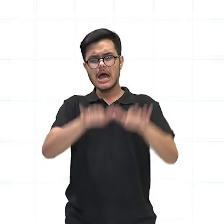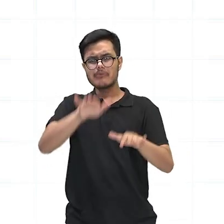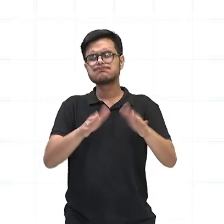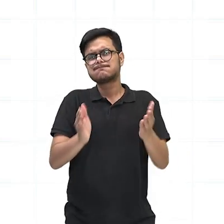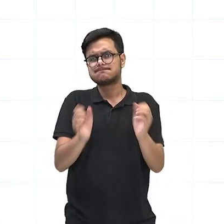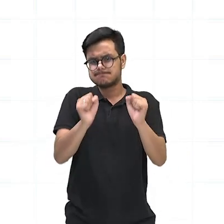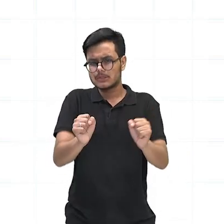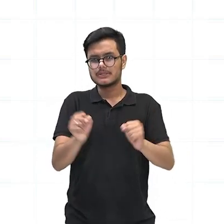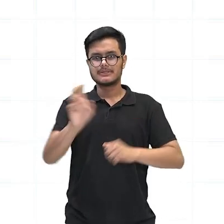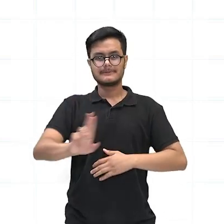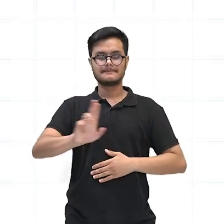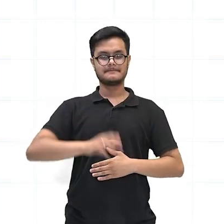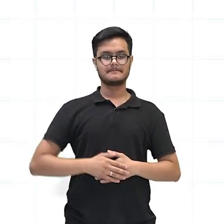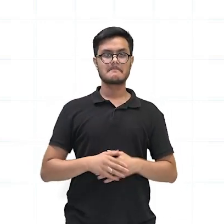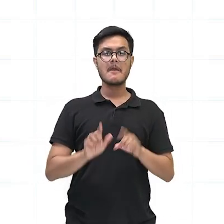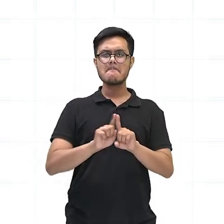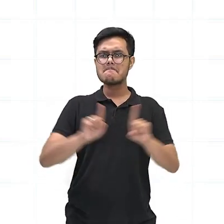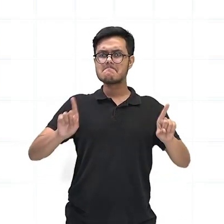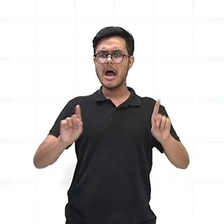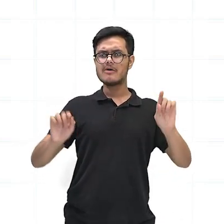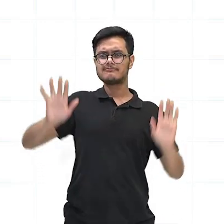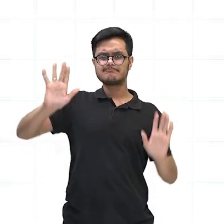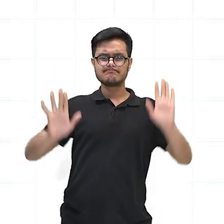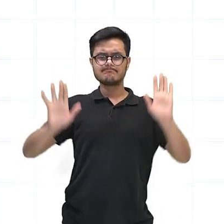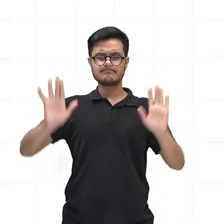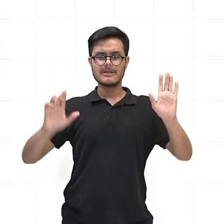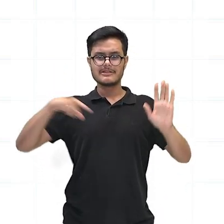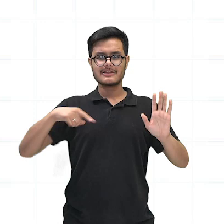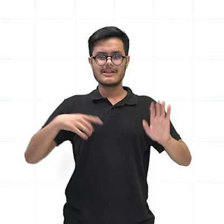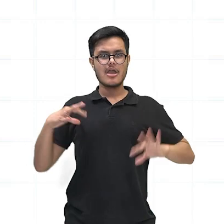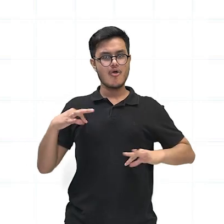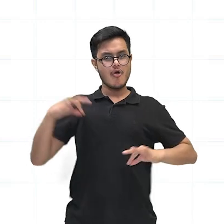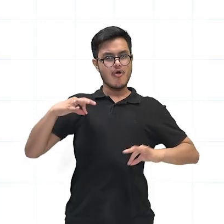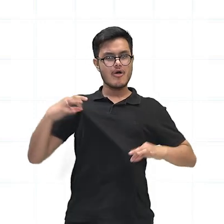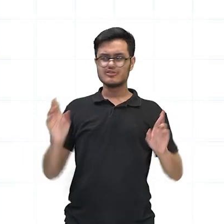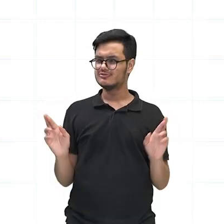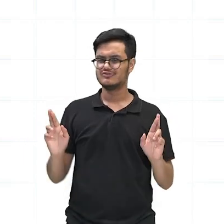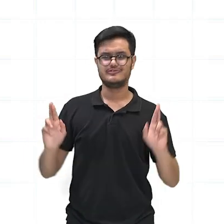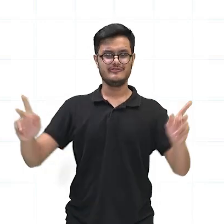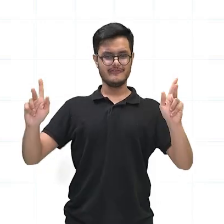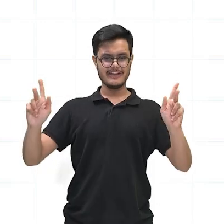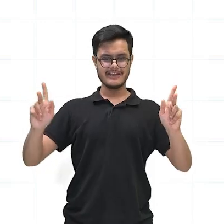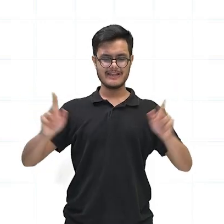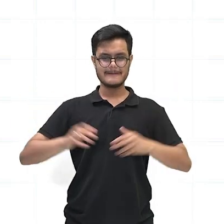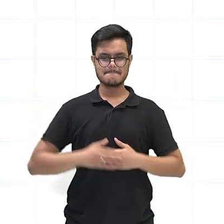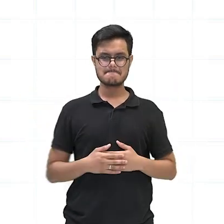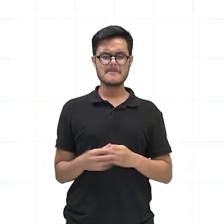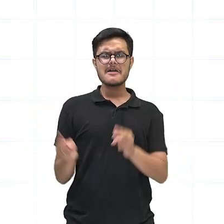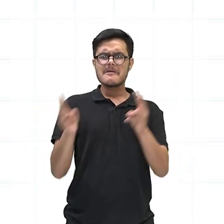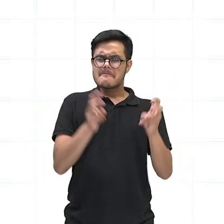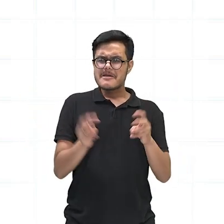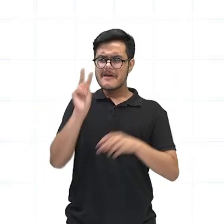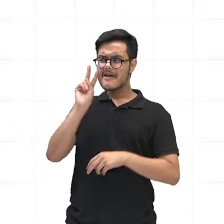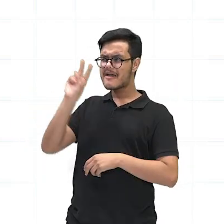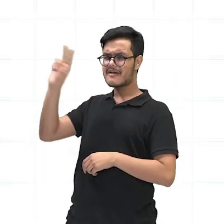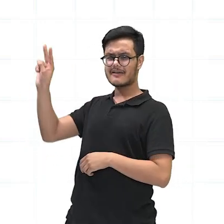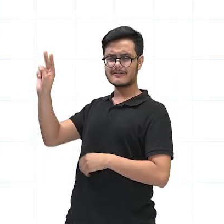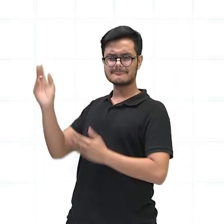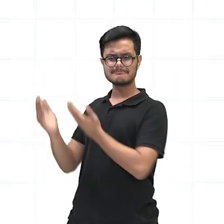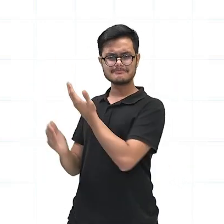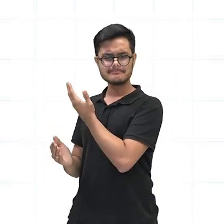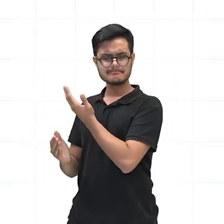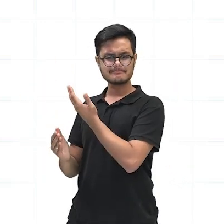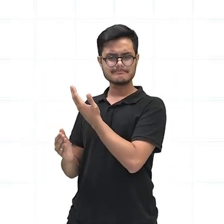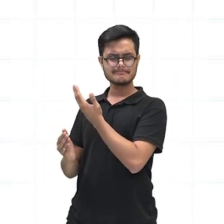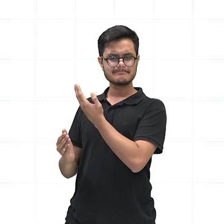baixas. Já o goleiro, ele tem uma roupa especial. Observem aí na imagem tudo